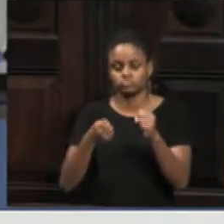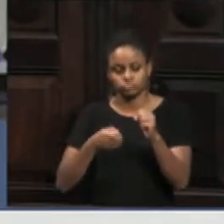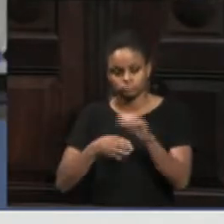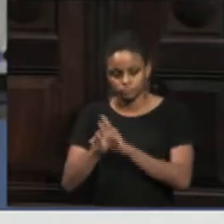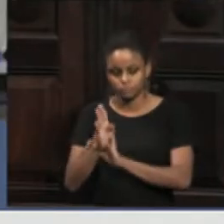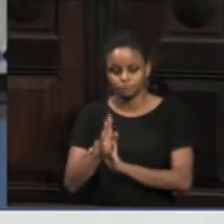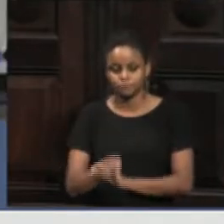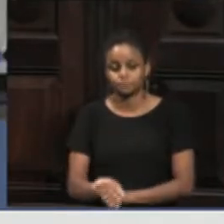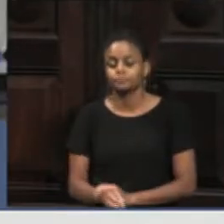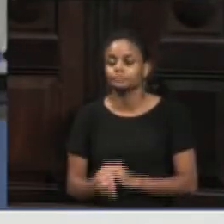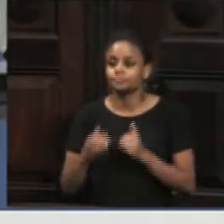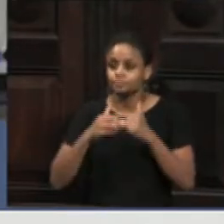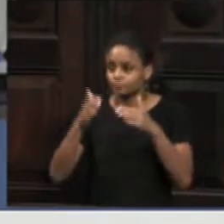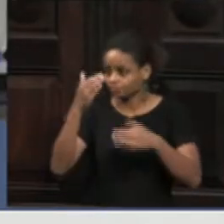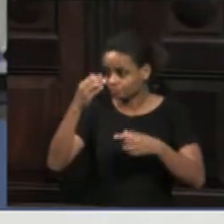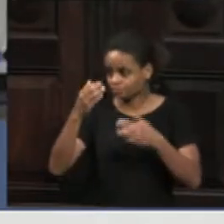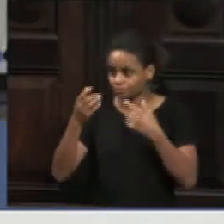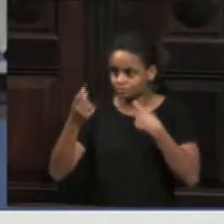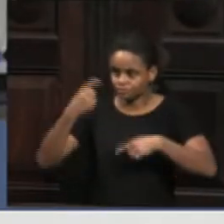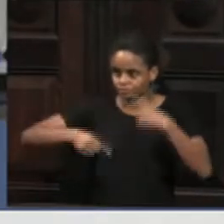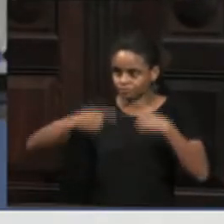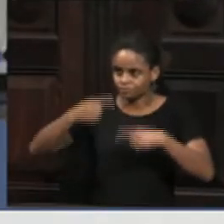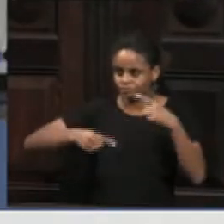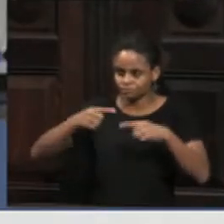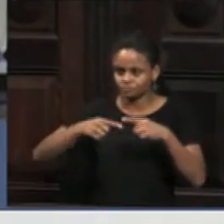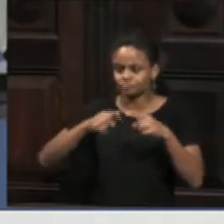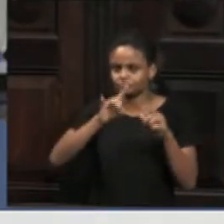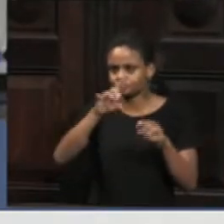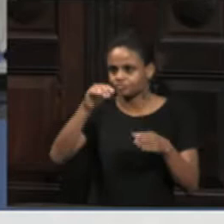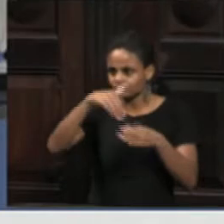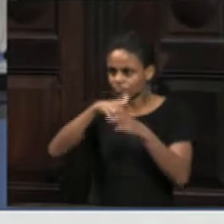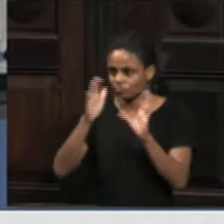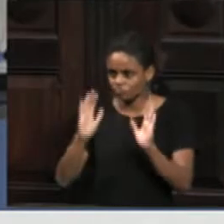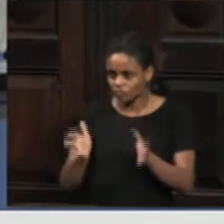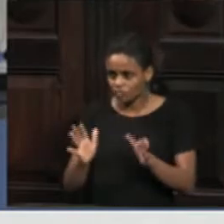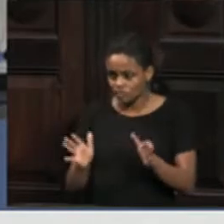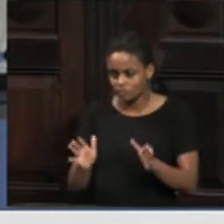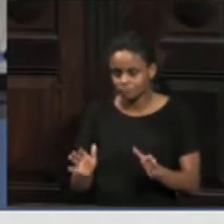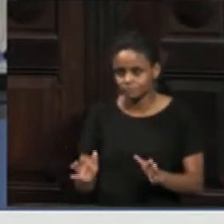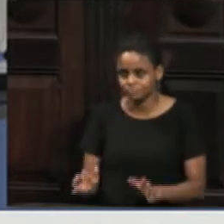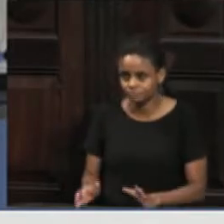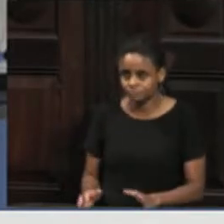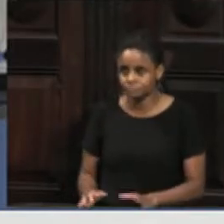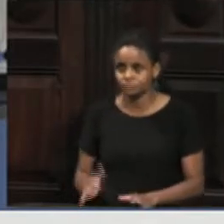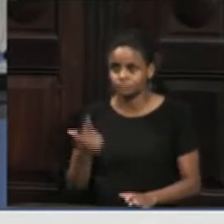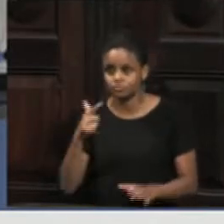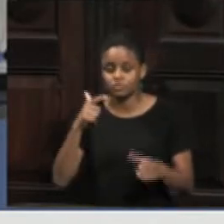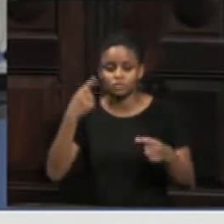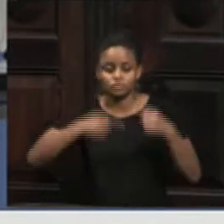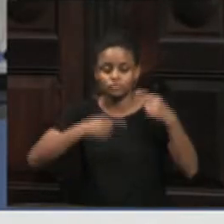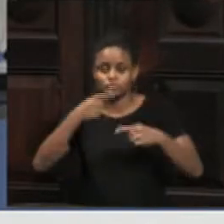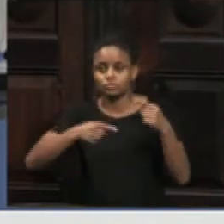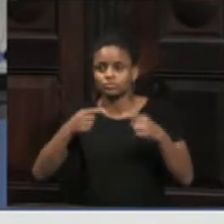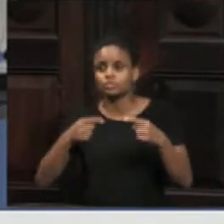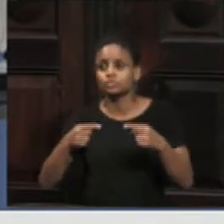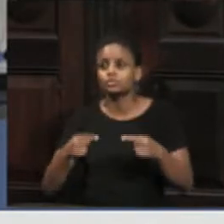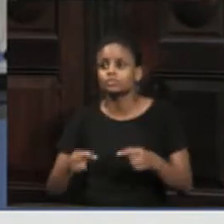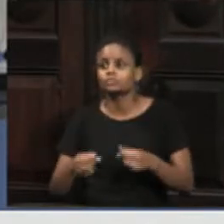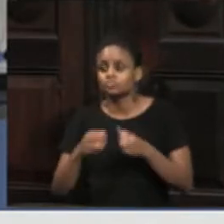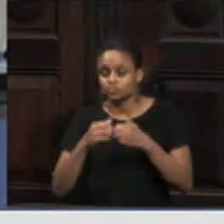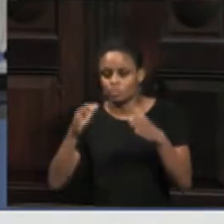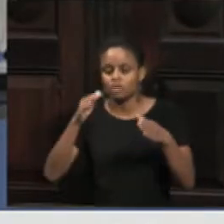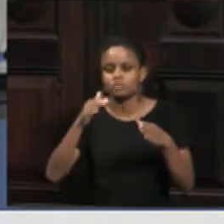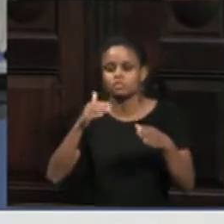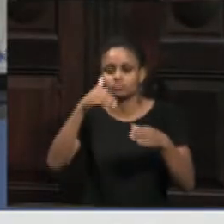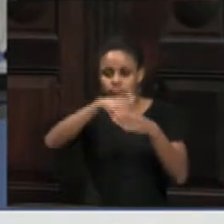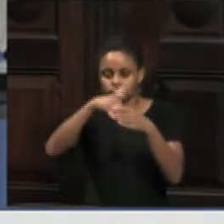Em discussão. Com os pareceres emitidos, em discussão. Não havendo quem queira discutir, encerrada a discussão. Em votação.